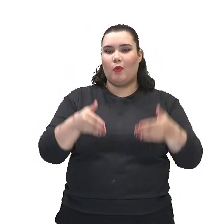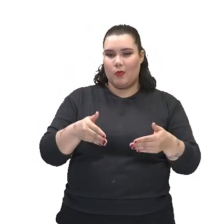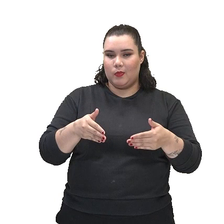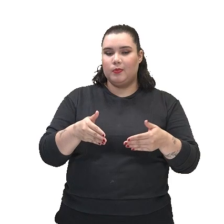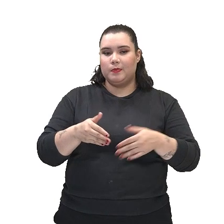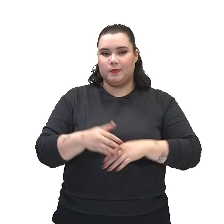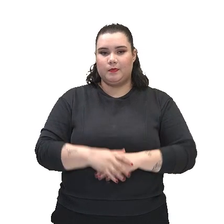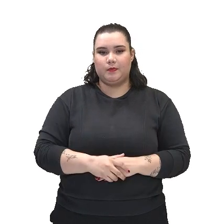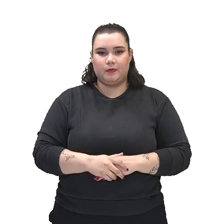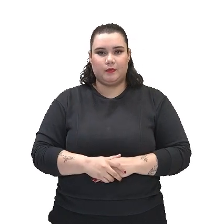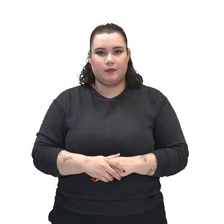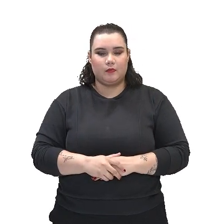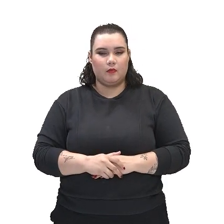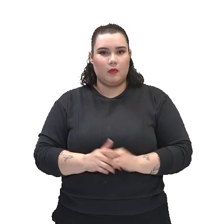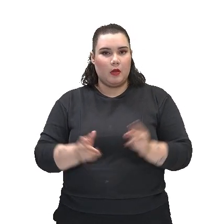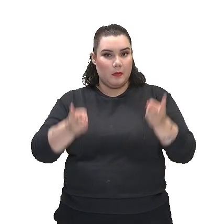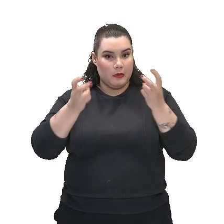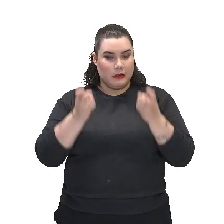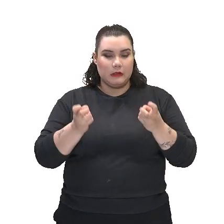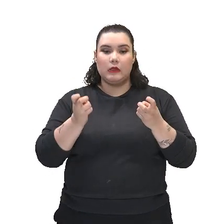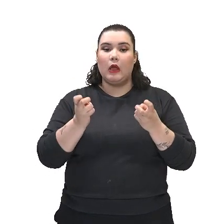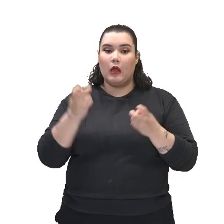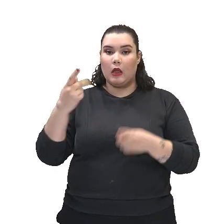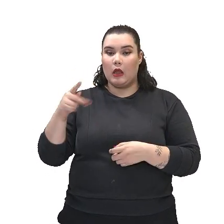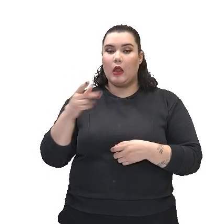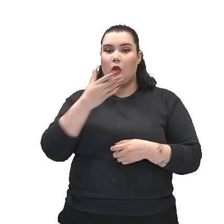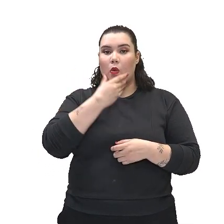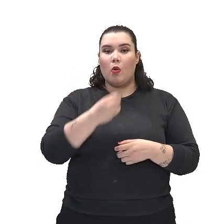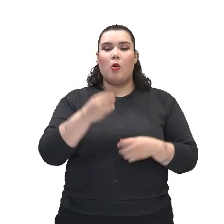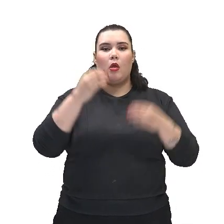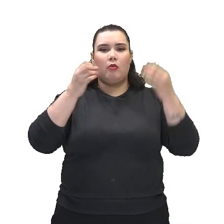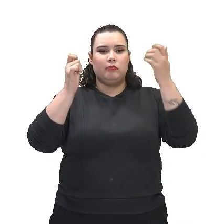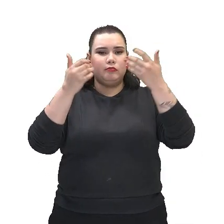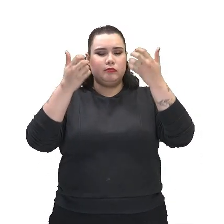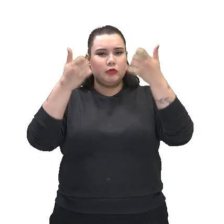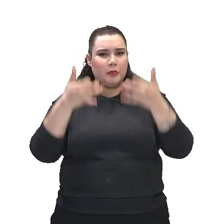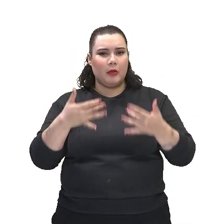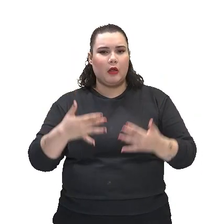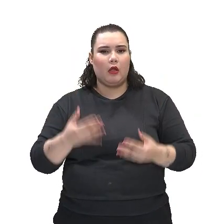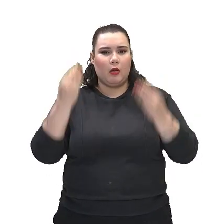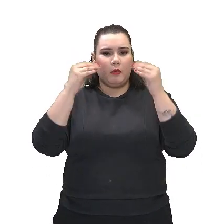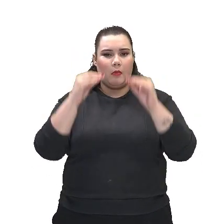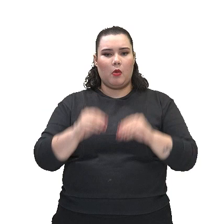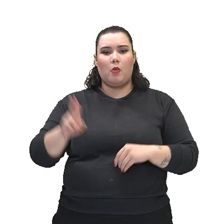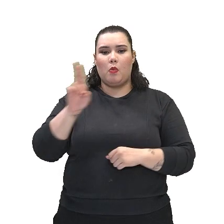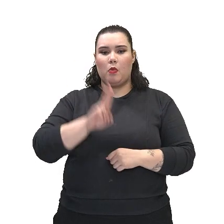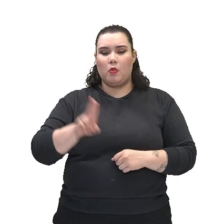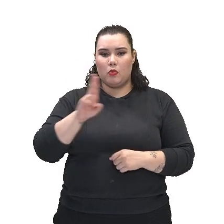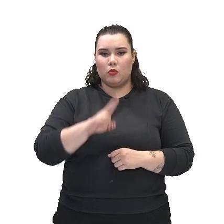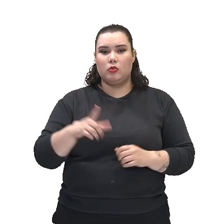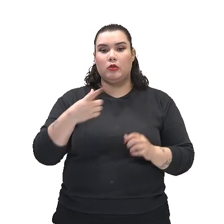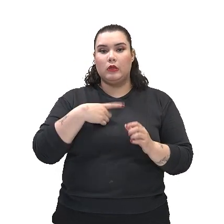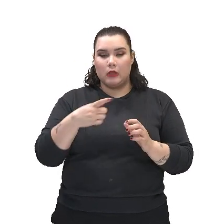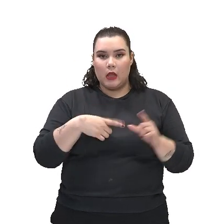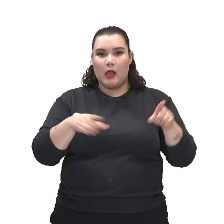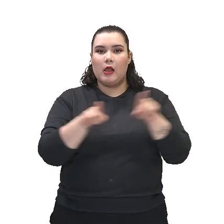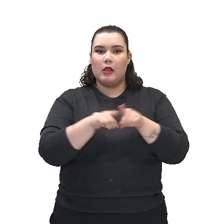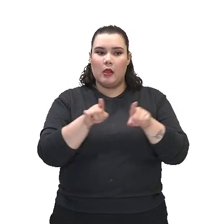certo? Então, perceba que ele apresenta todos esses pontos de vista. Ele faz também um uso de um argumento de autoridade